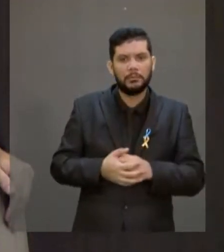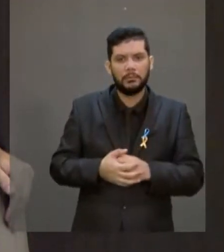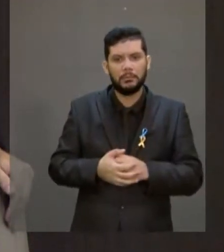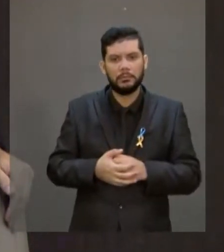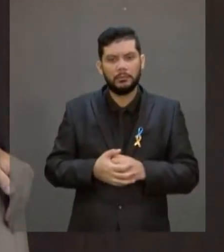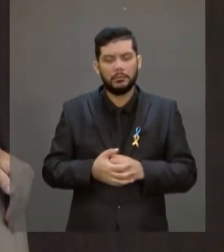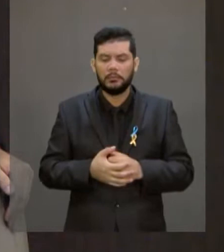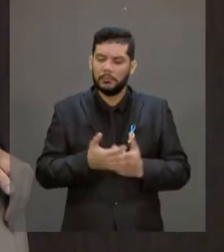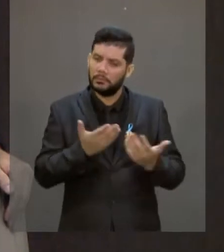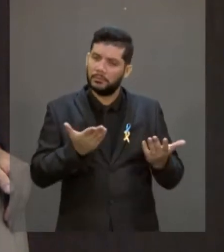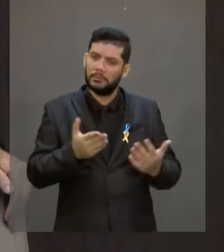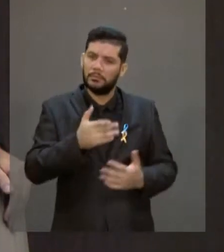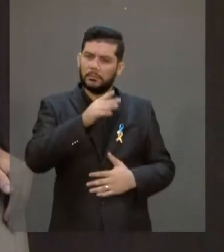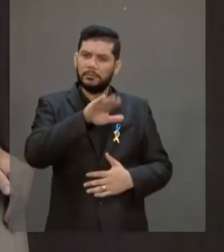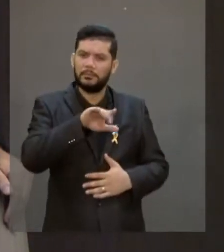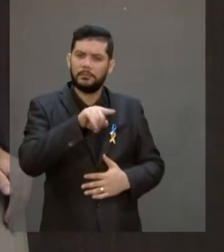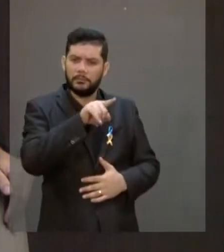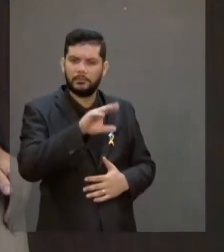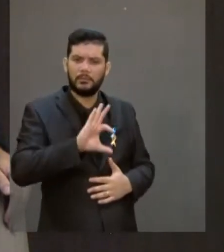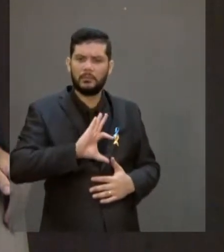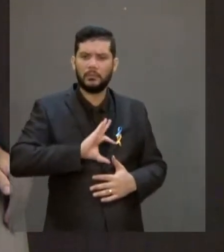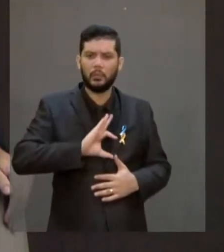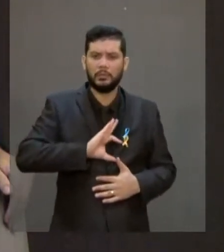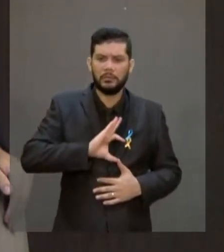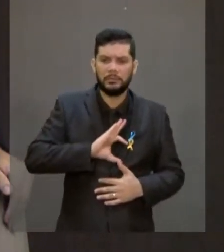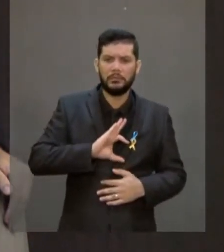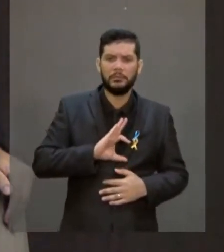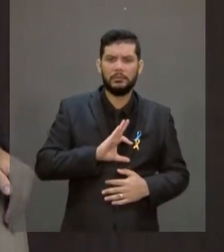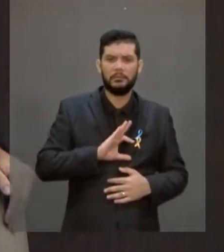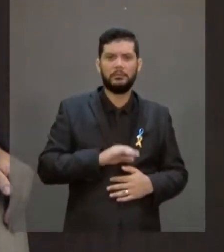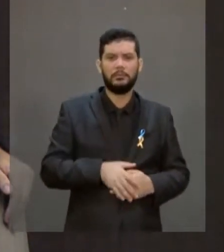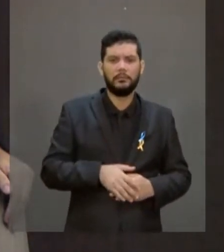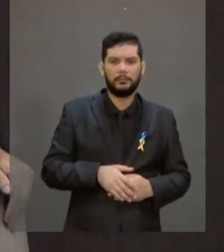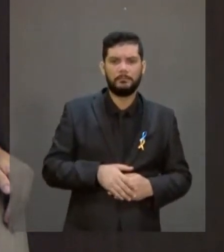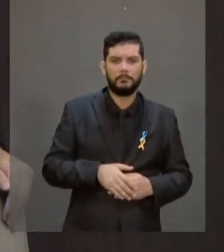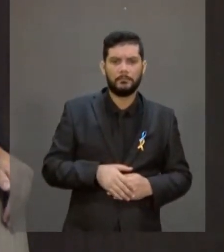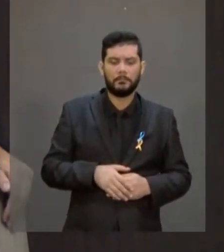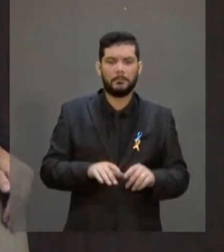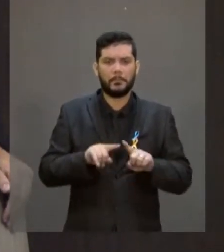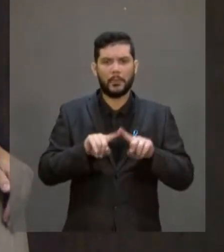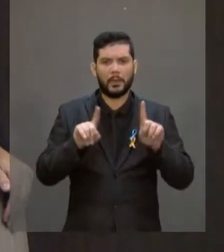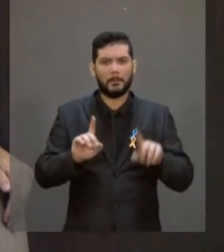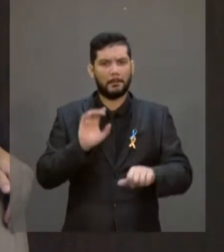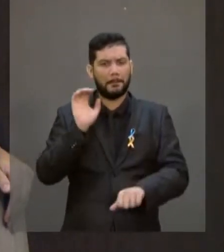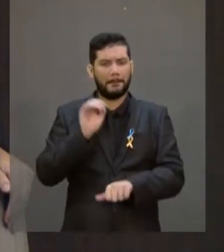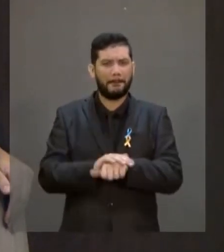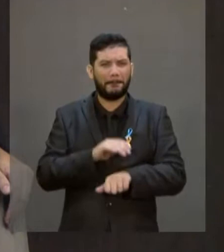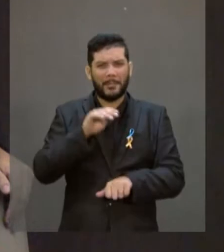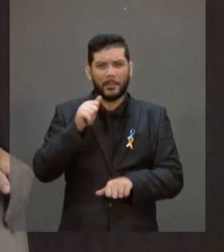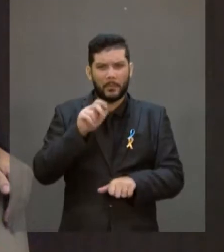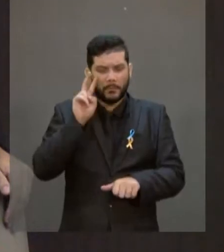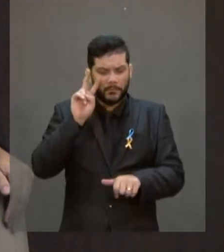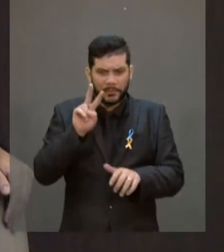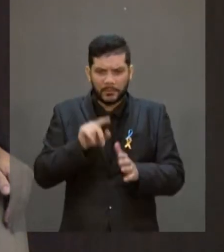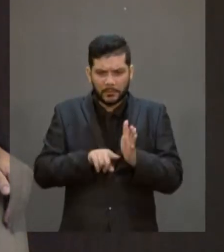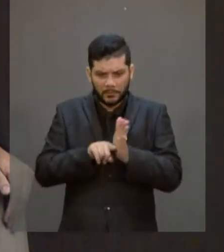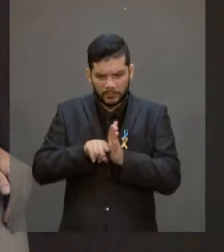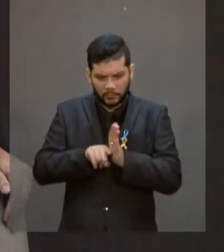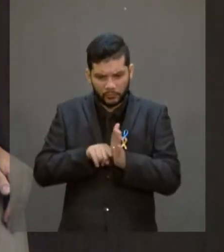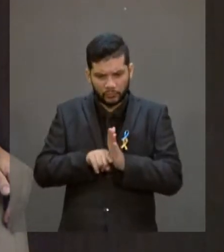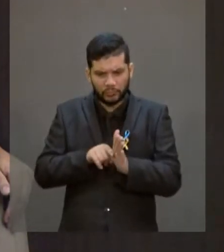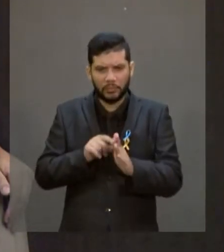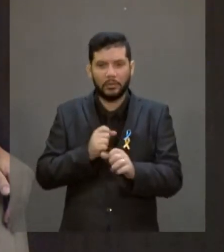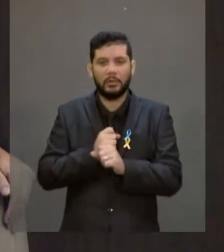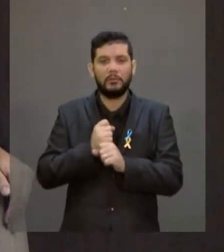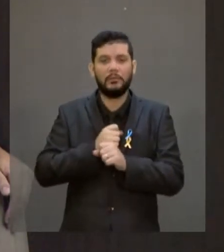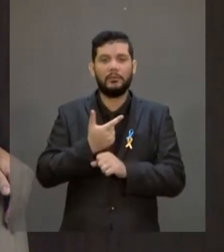Tony, um dos melhores programas de prevenção ao delito que eu já conheci no Brasil, eu tenho estudado isso nos últimos 20 anos, foi